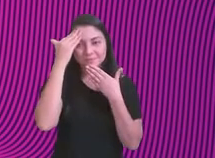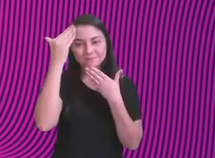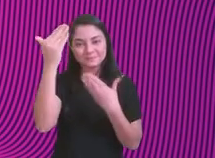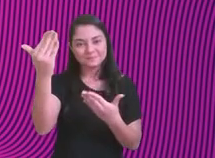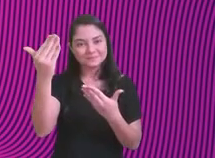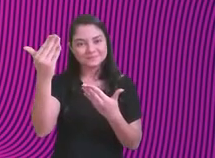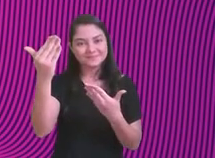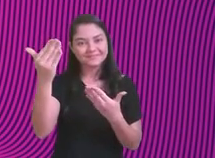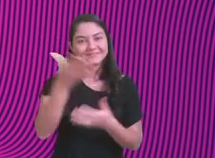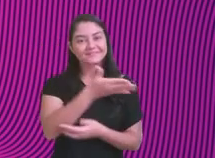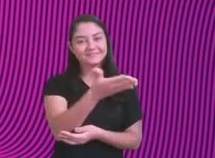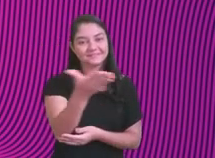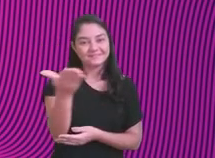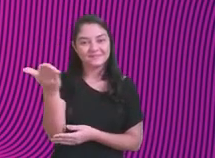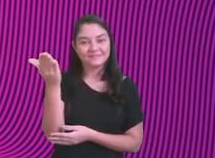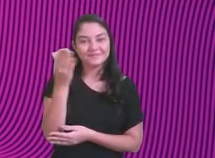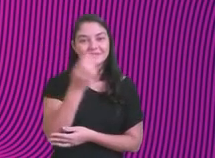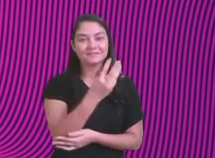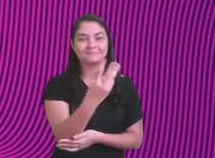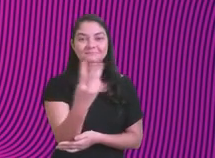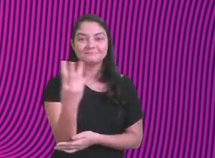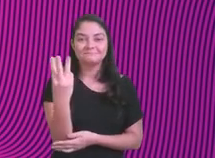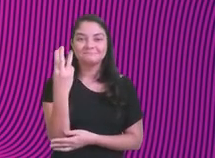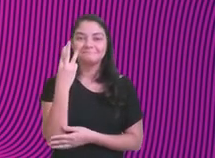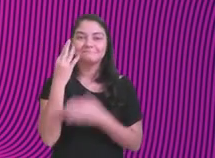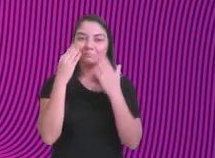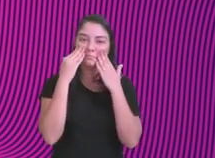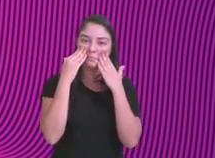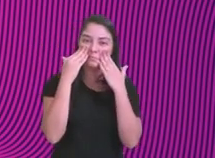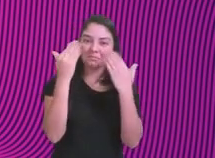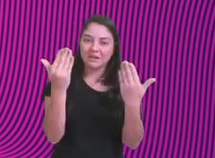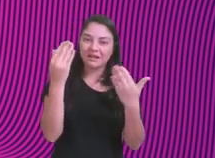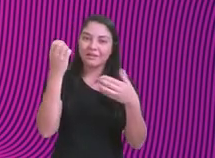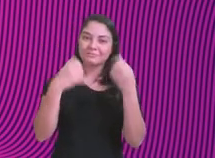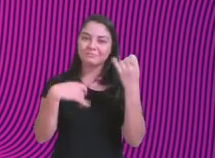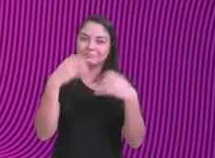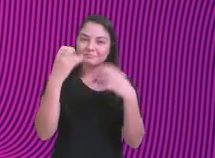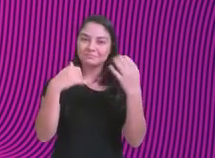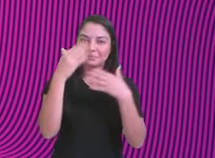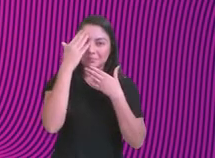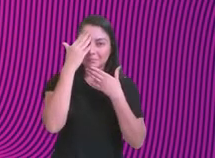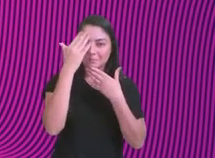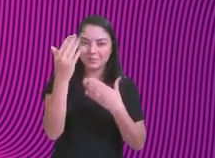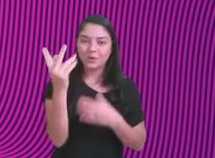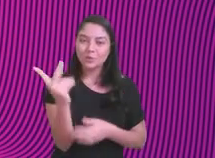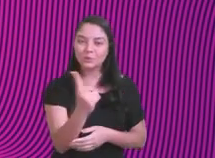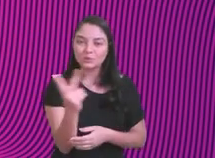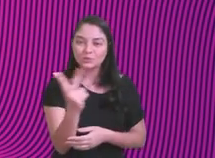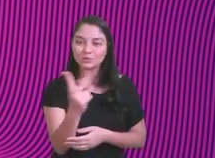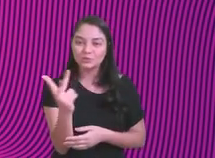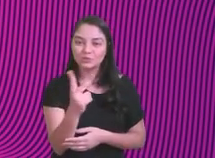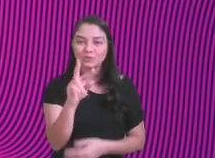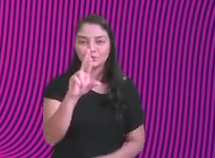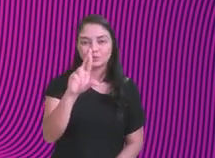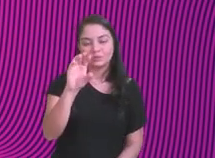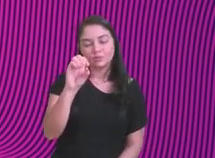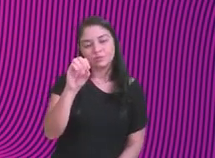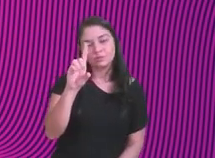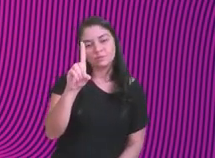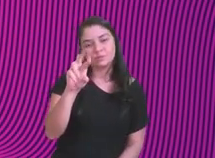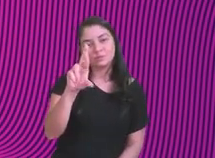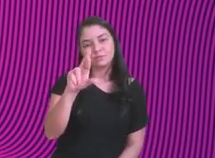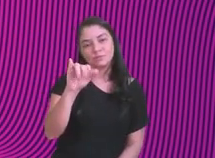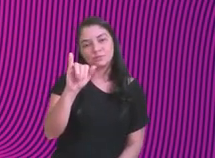obrigada, Melanie, pela apresentação ótima, obrigada aos painelistas Rodrigo Otávio,